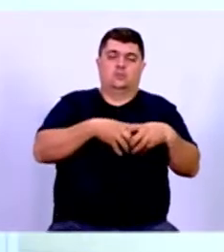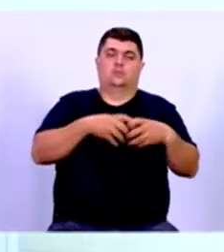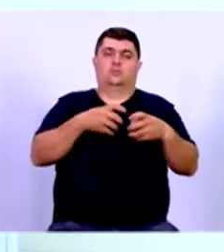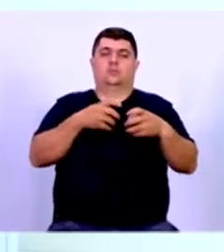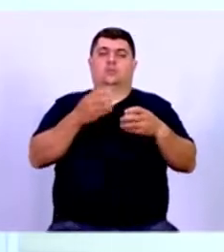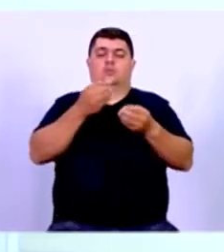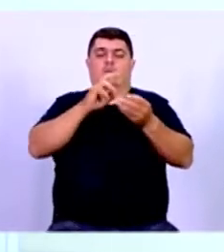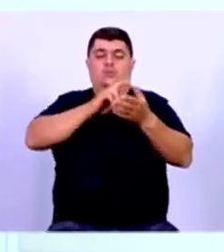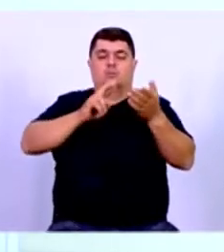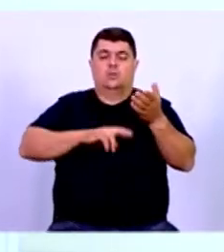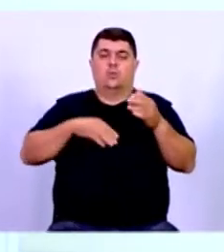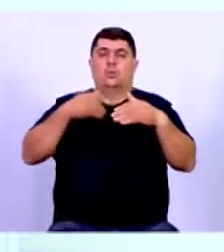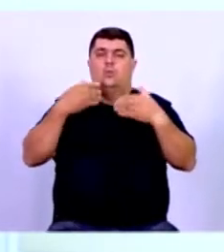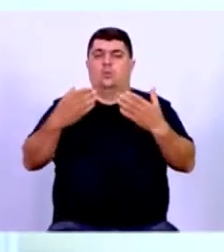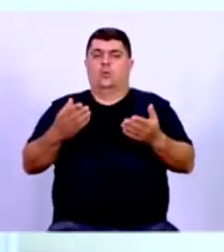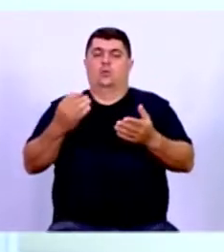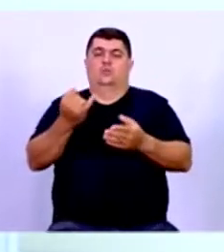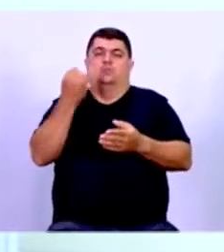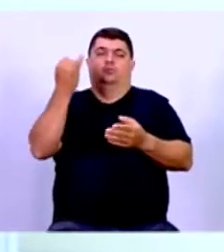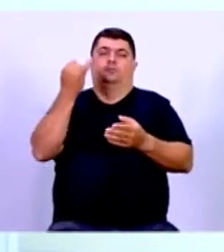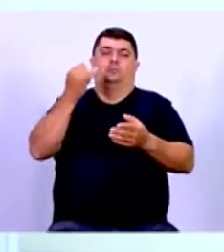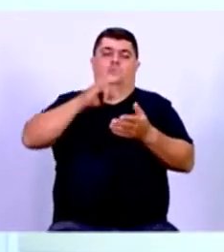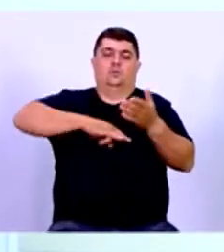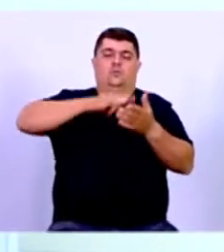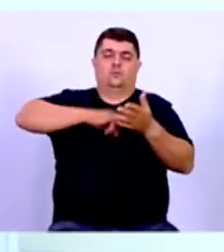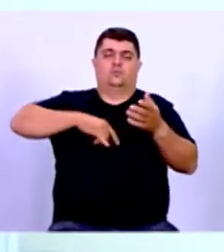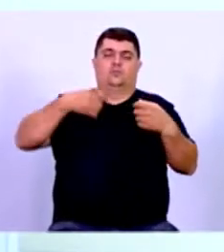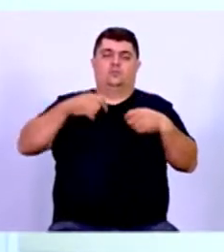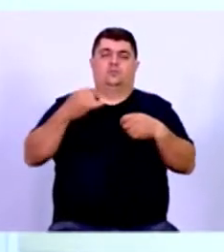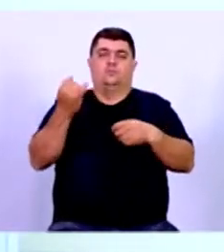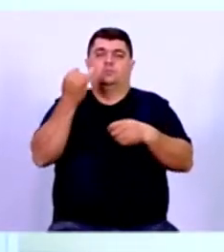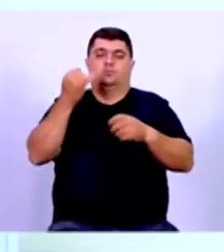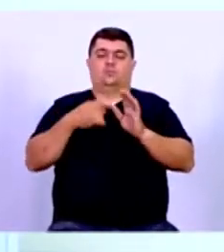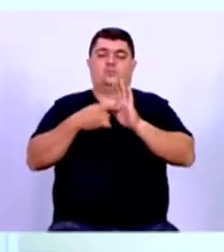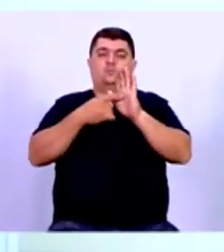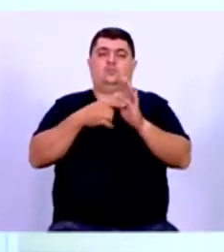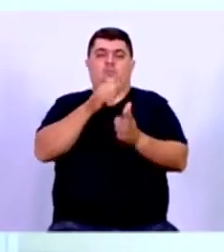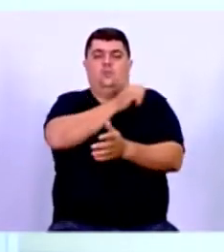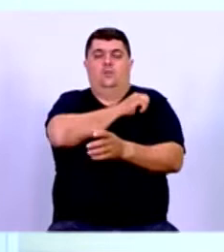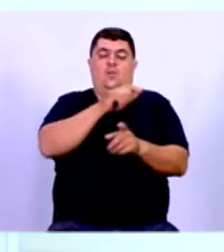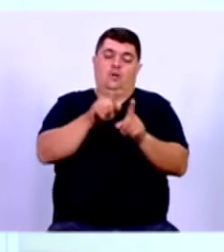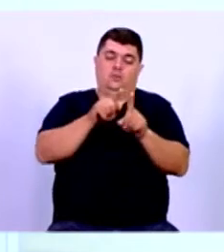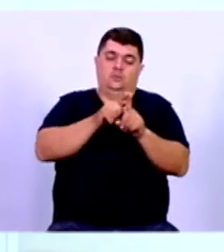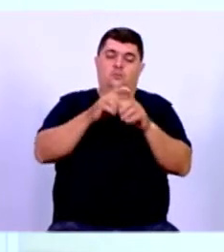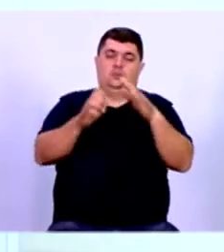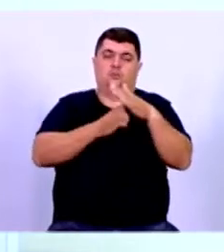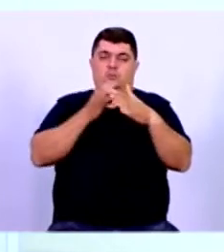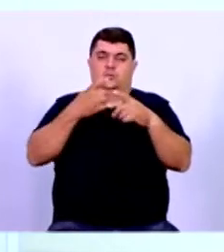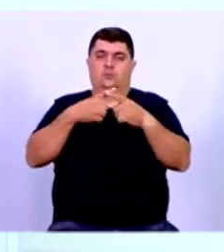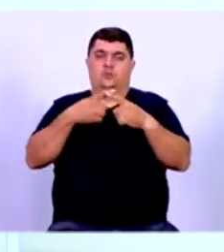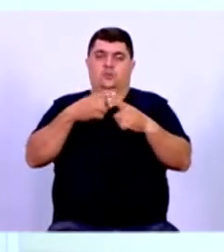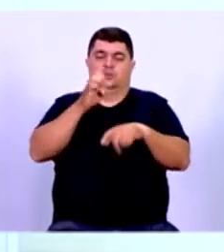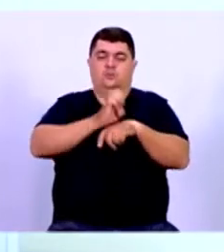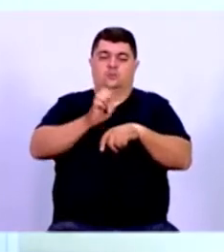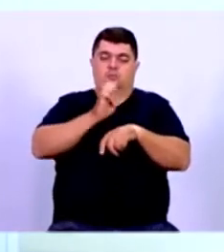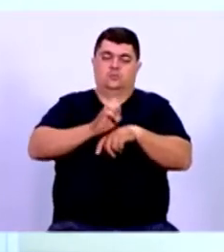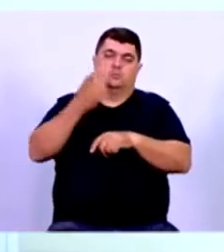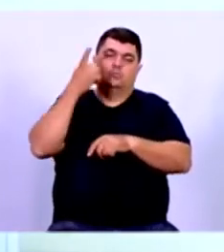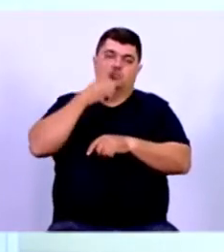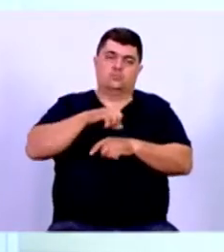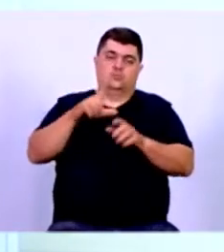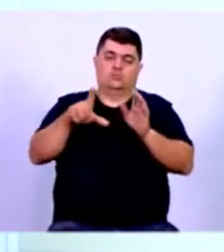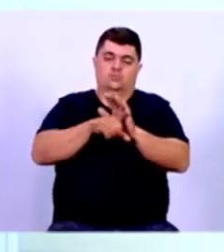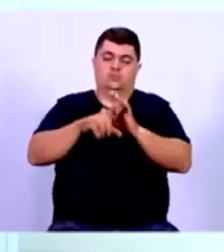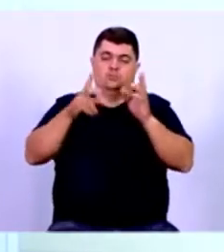são os relatórios, quais são os documentos que devem ser apresentados pelo aluno e pela empresa para que esse estágio aconteça conforme a